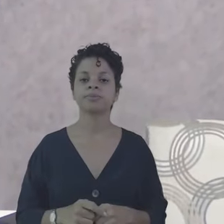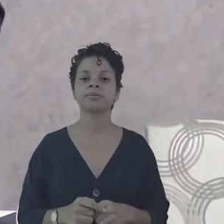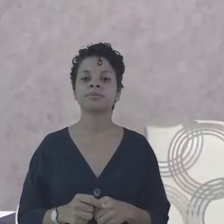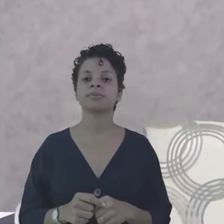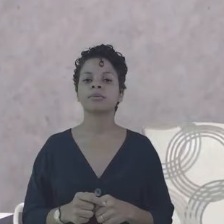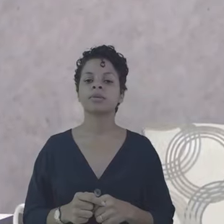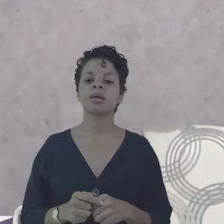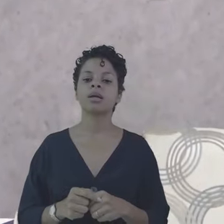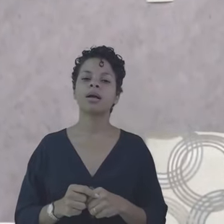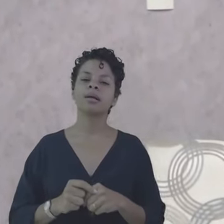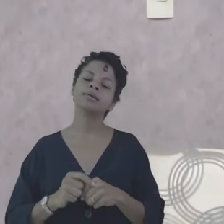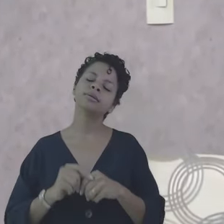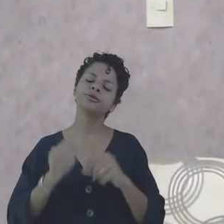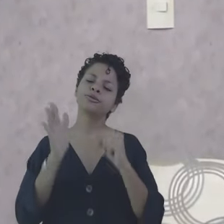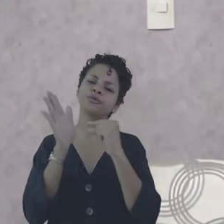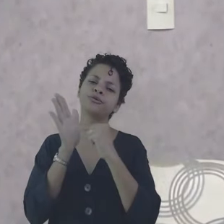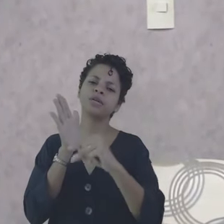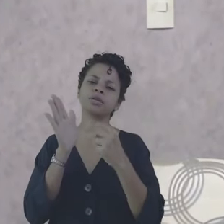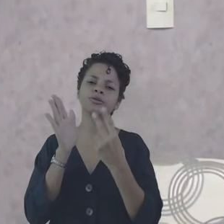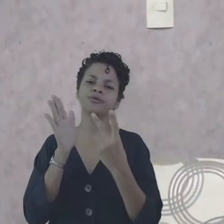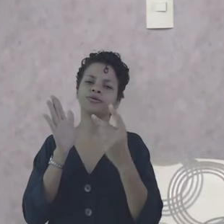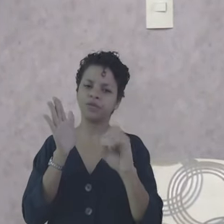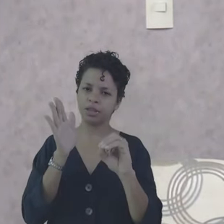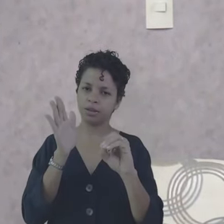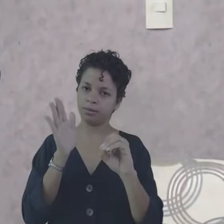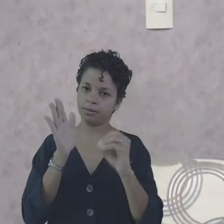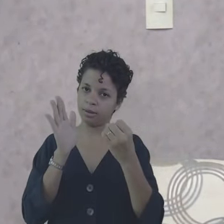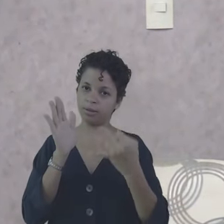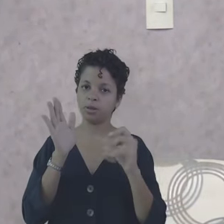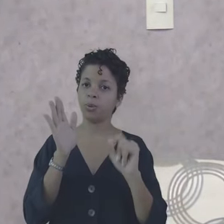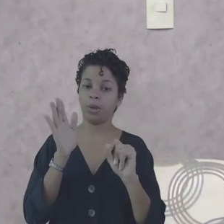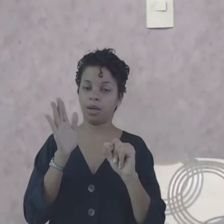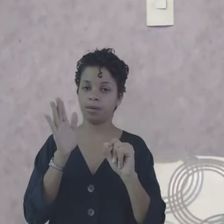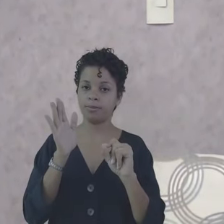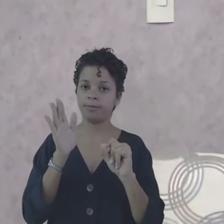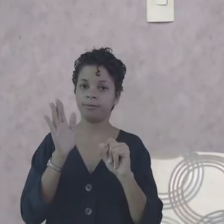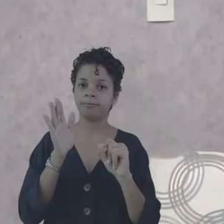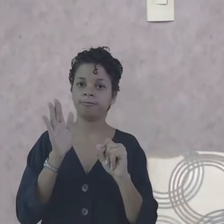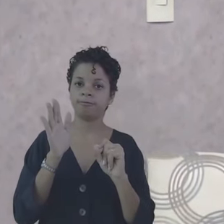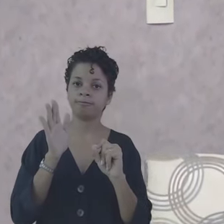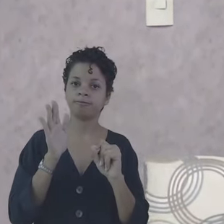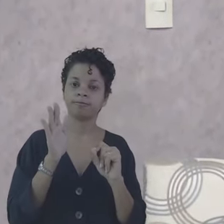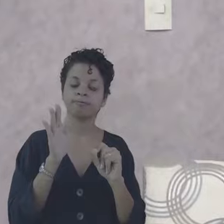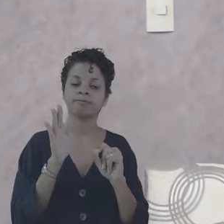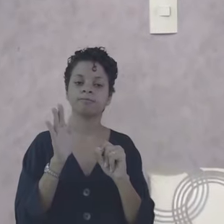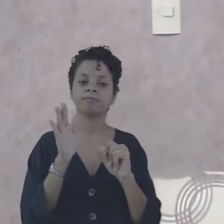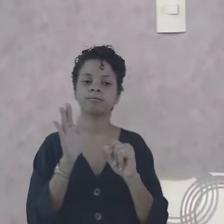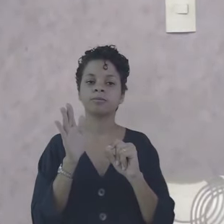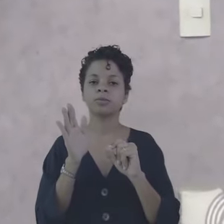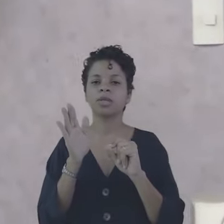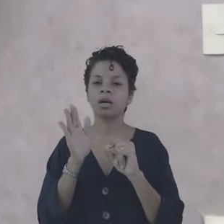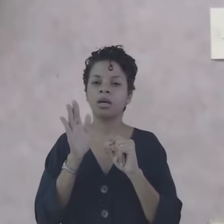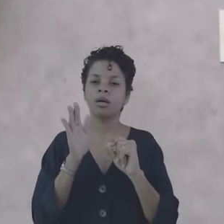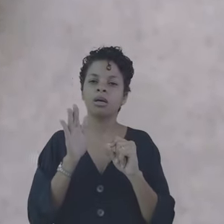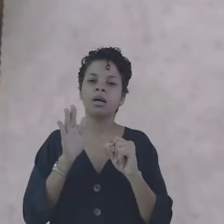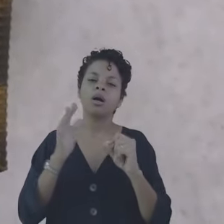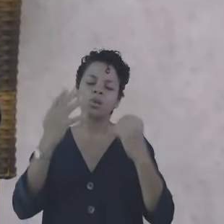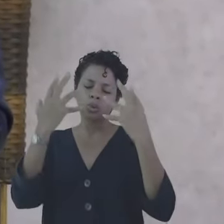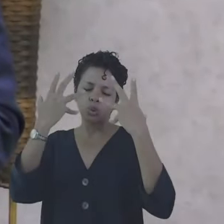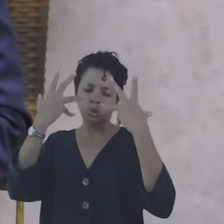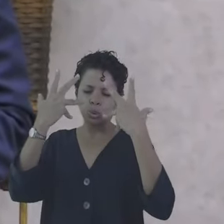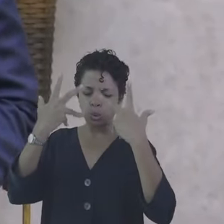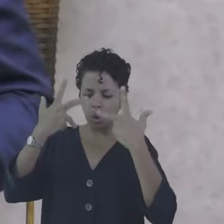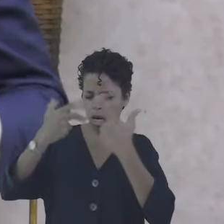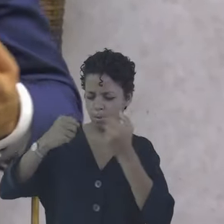ali diz no verso 20, mas a besta foi aprisionada. Apocalipse 19, verso 20. E com ela o